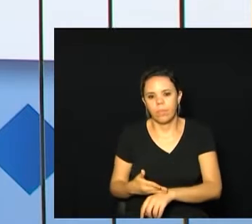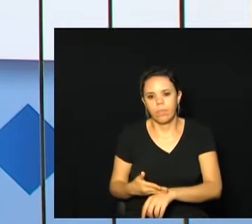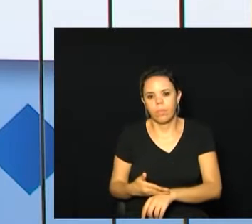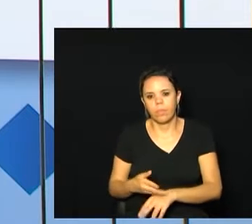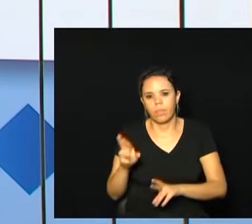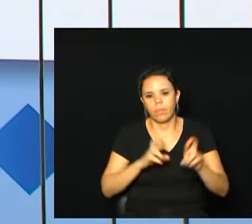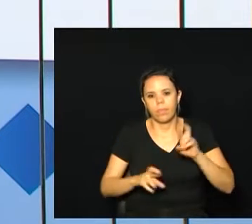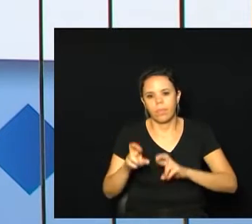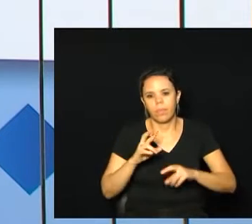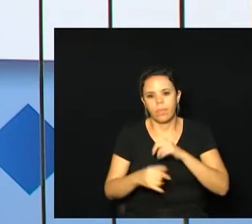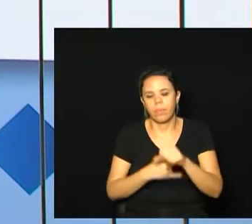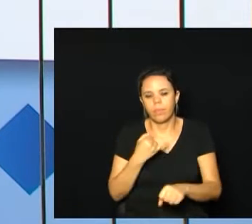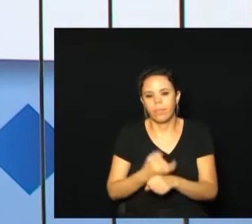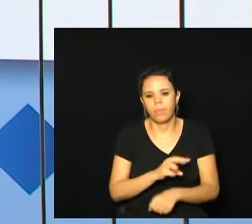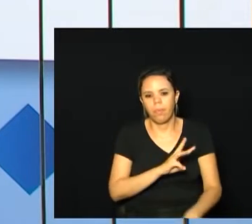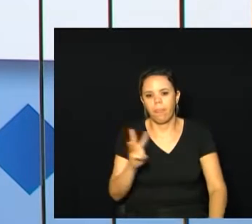você confere no site